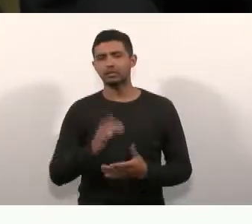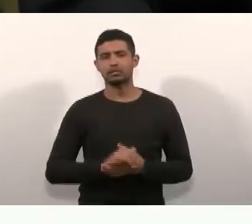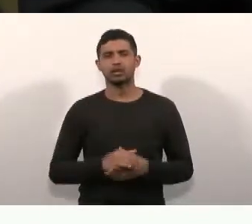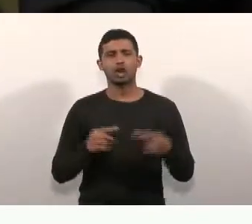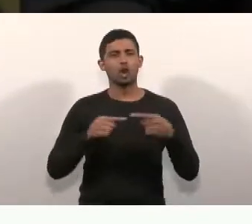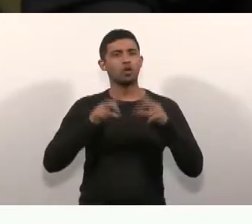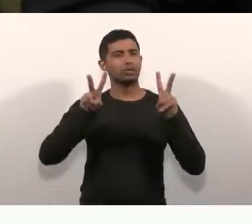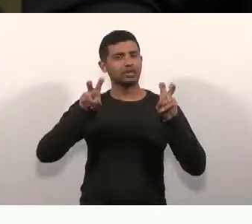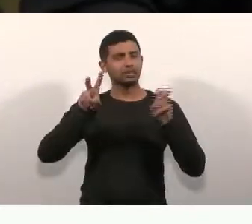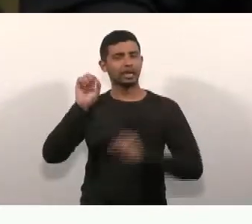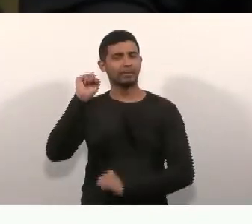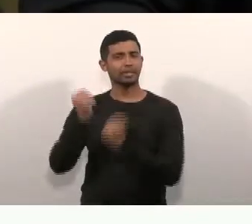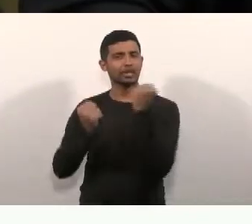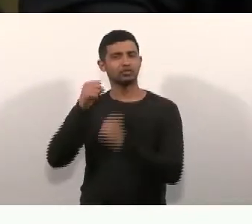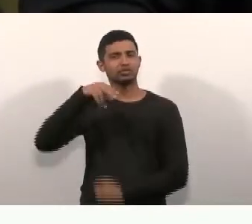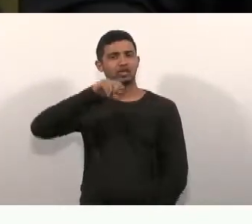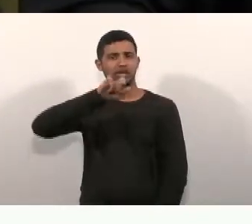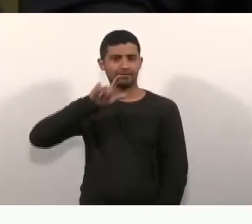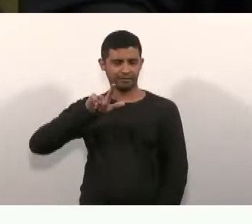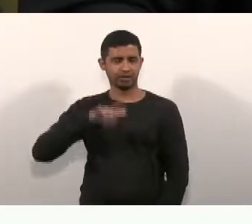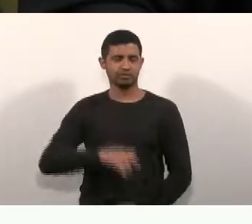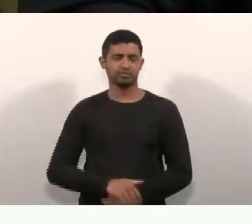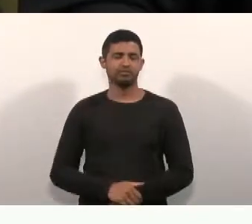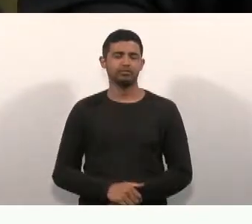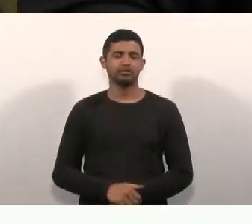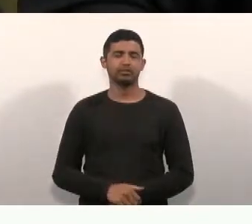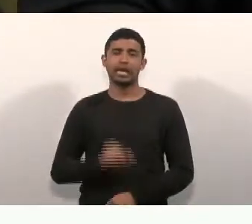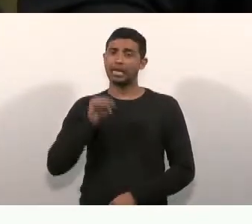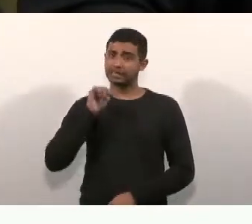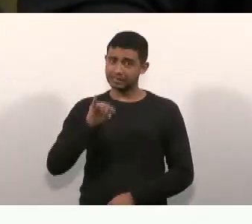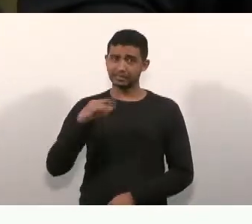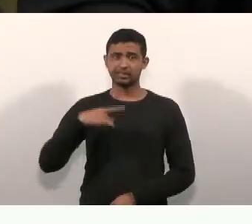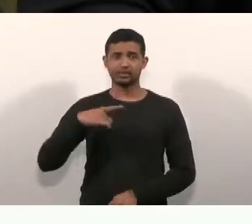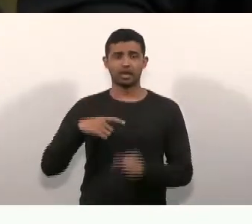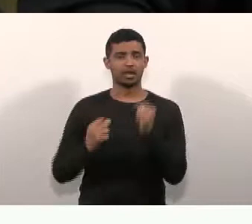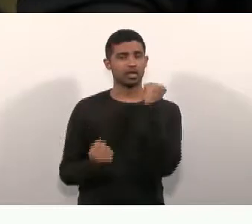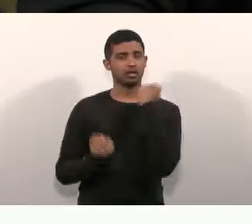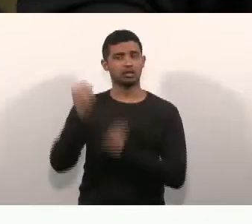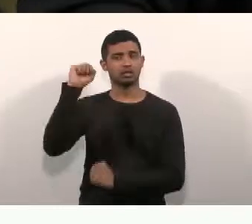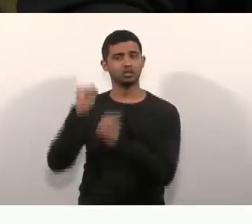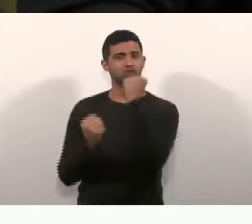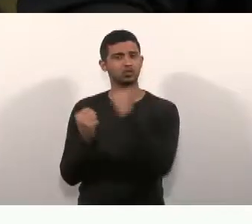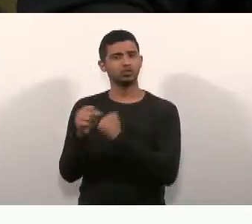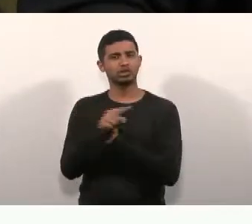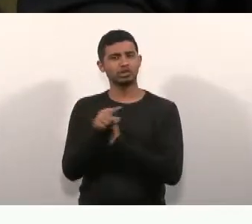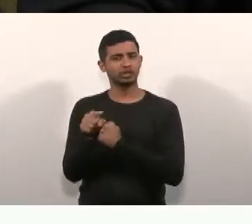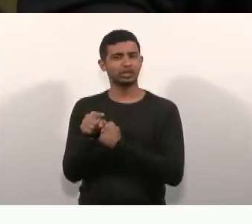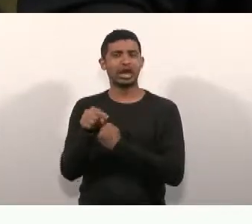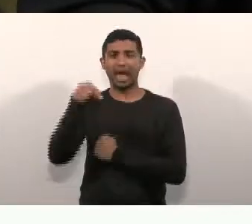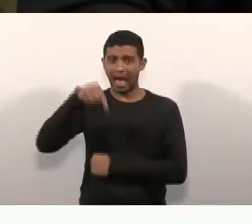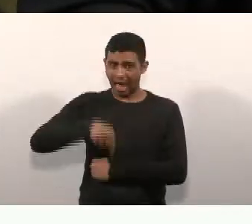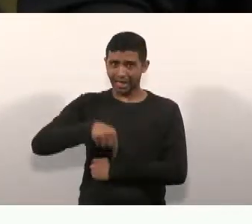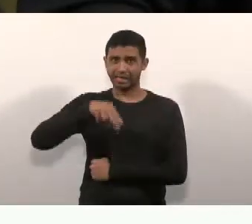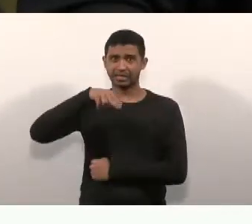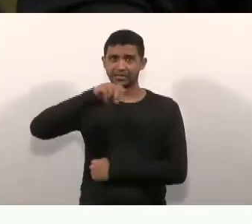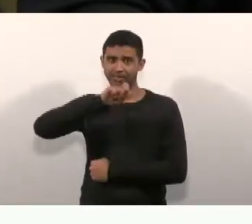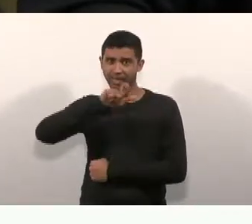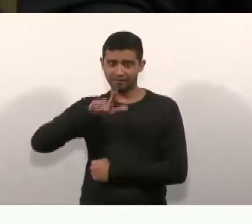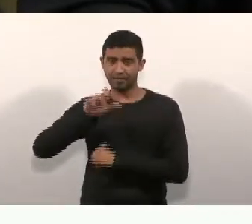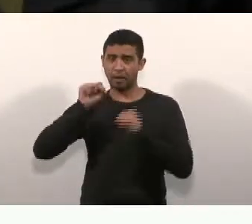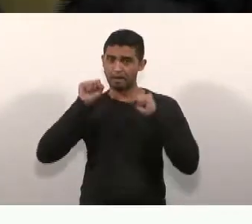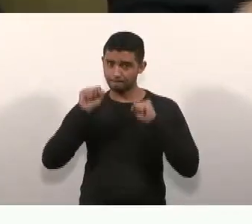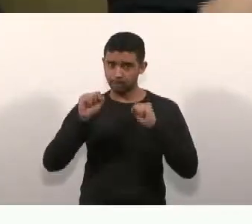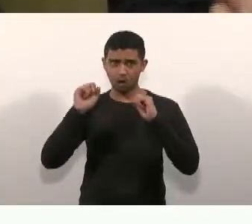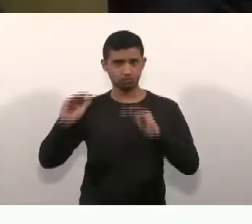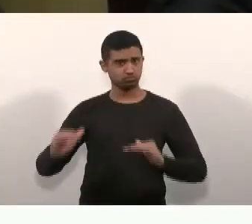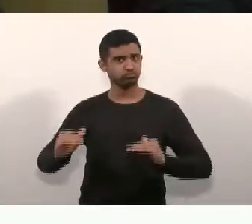da indústria naval, né? Se tem alguma indústria naval no país, que pode ser grande, dar certo, é a